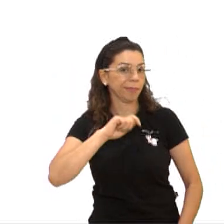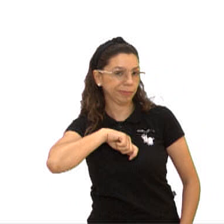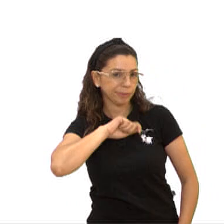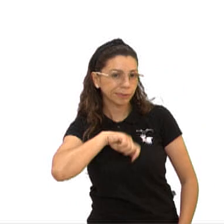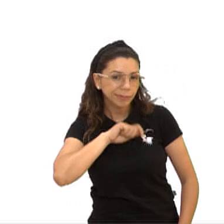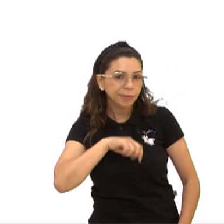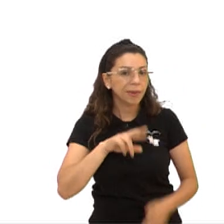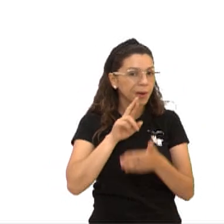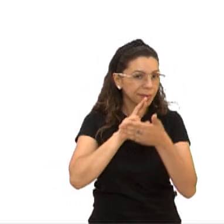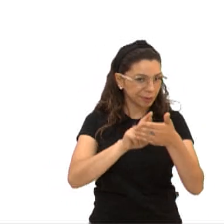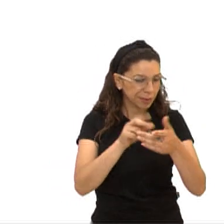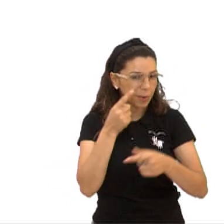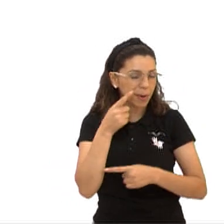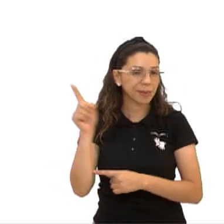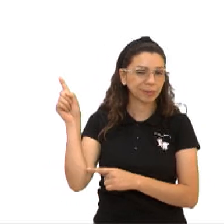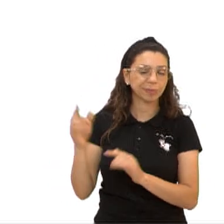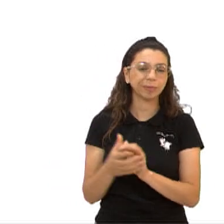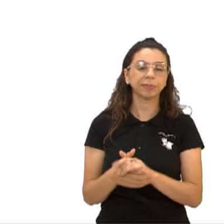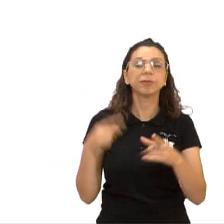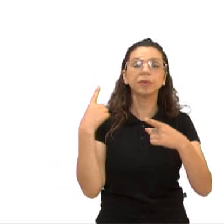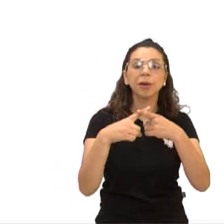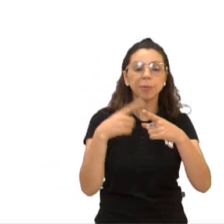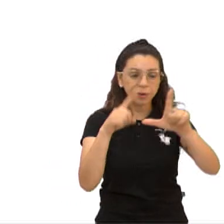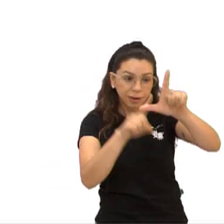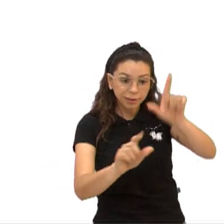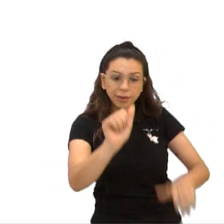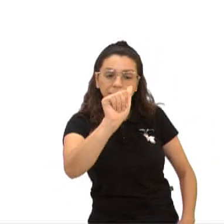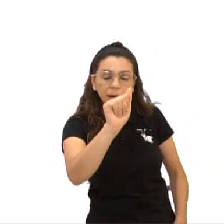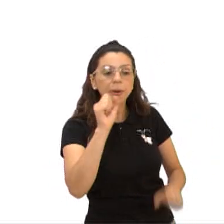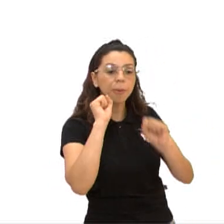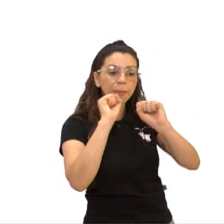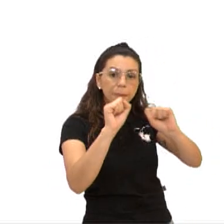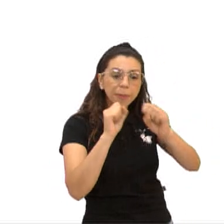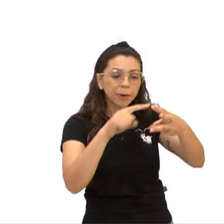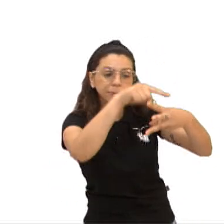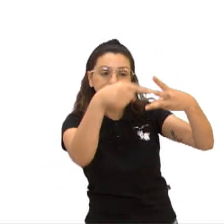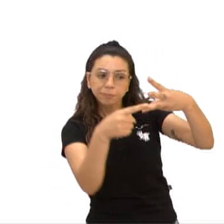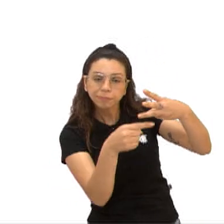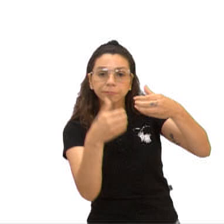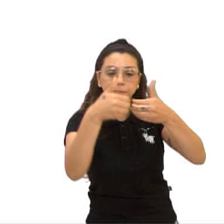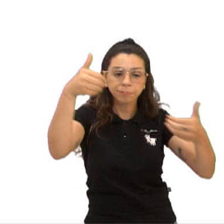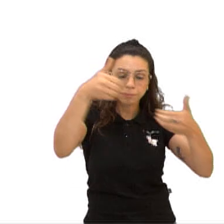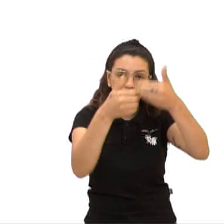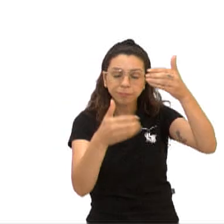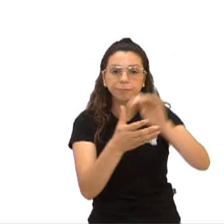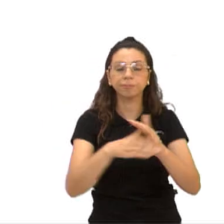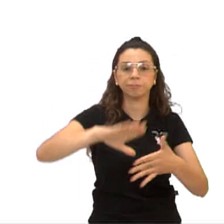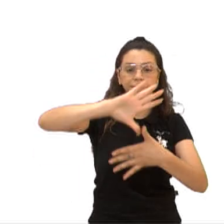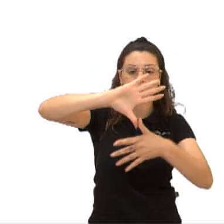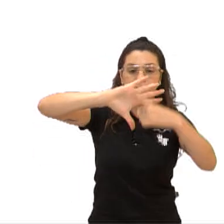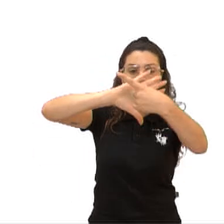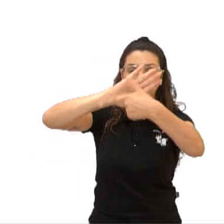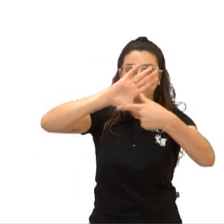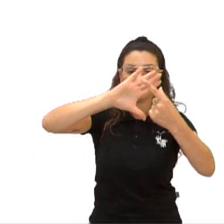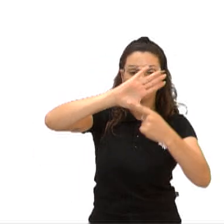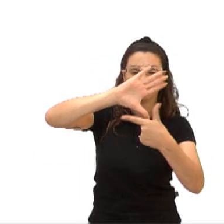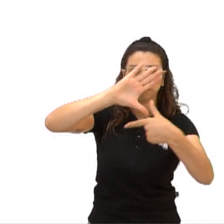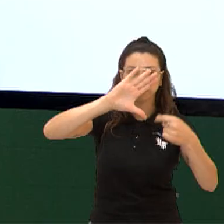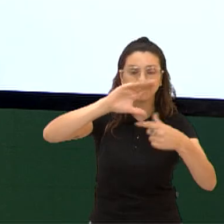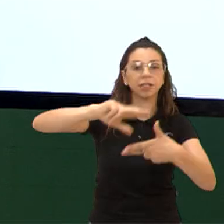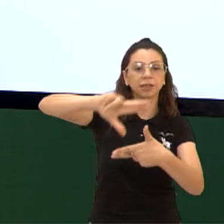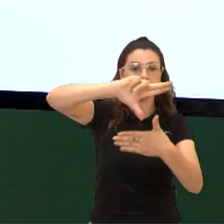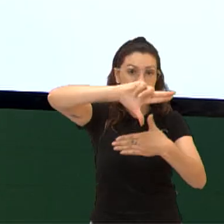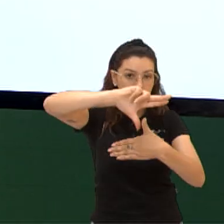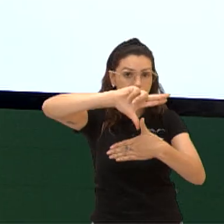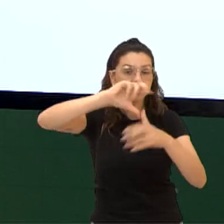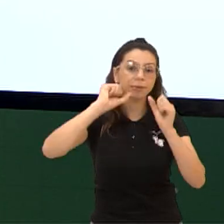nessa resposta. Porque olha a questão ali, a A pode ser dividida em 3 partes, anglo, saxônica e